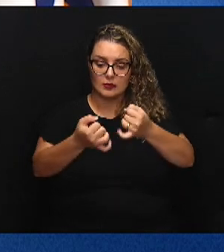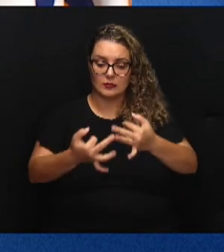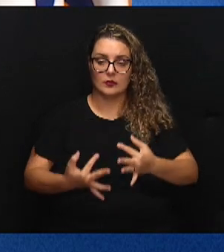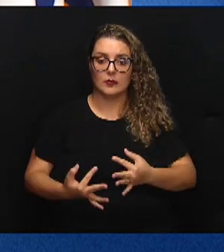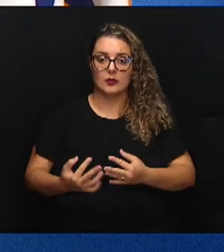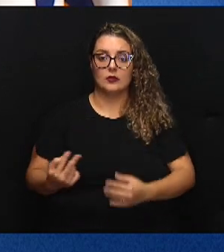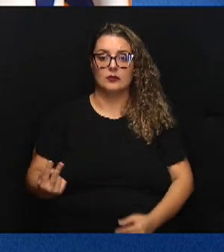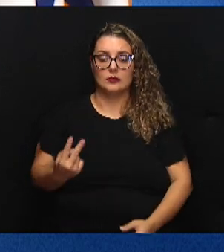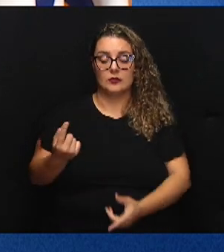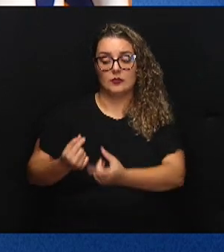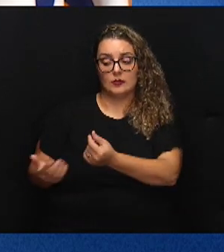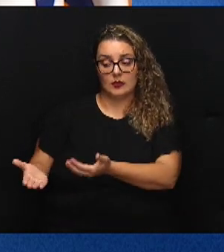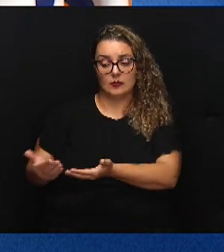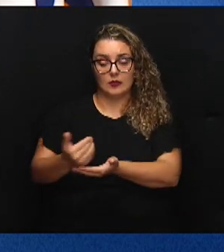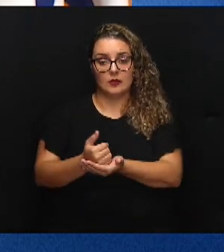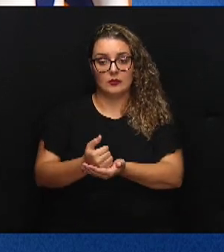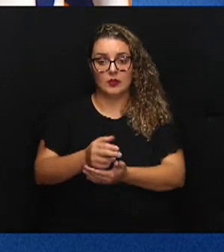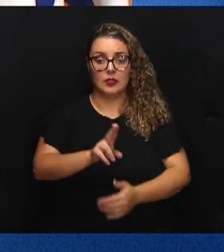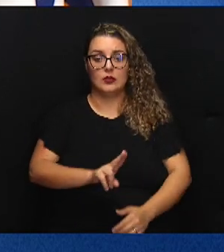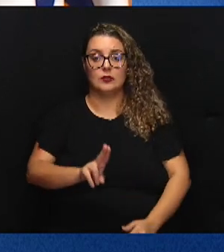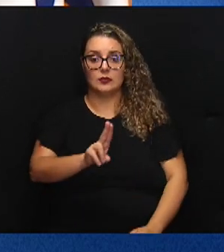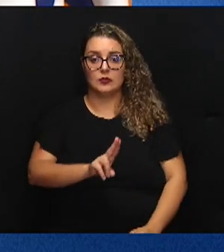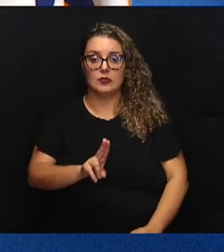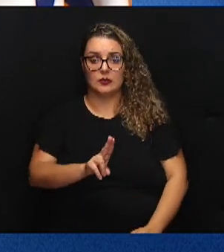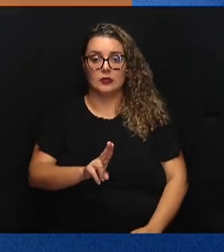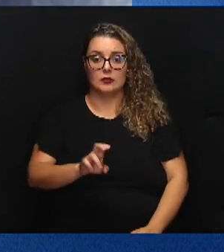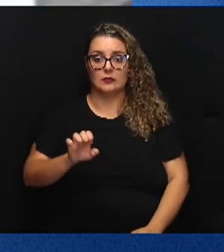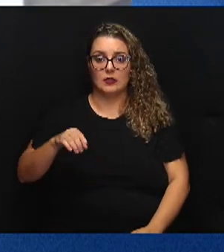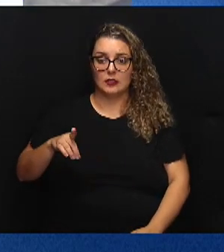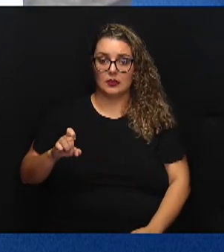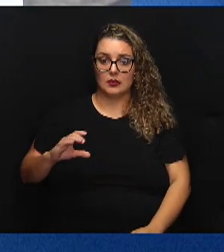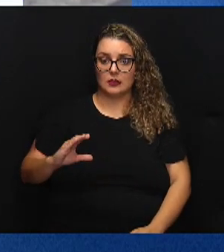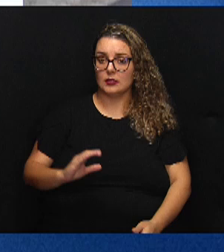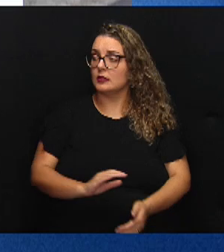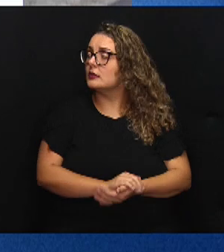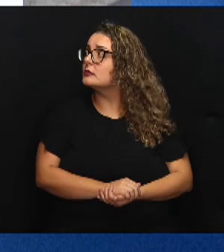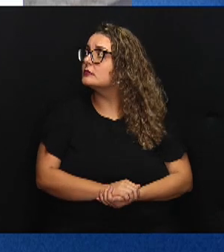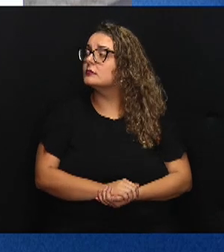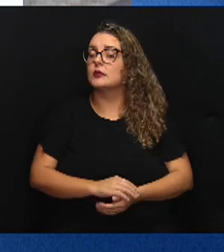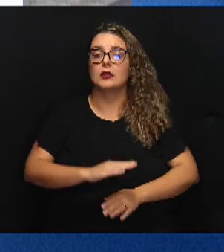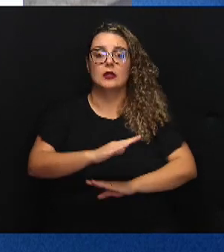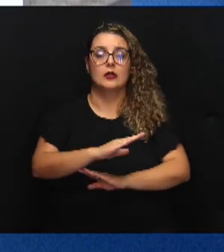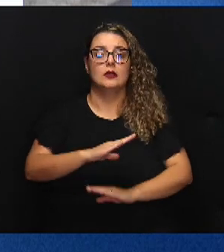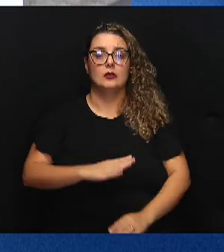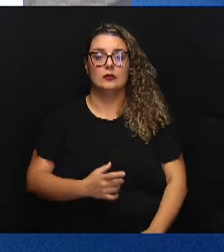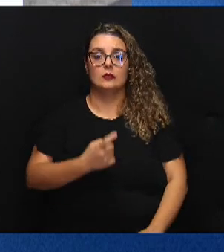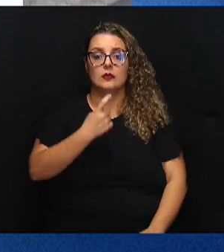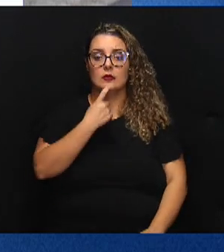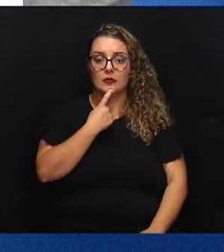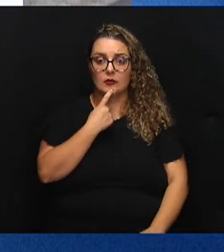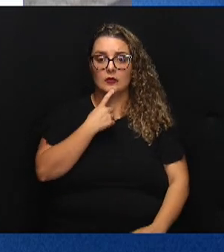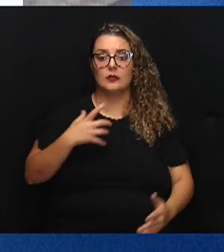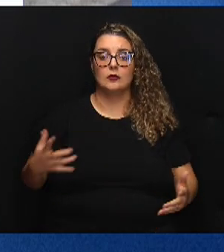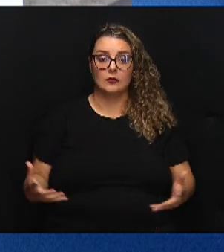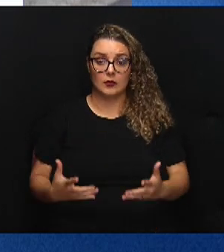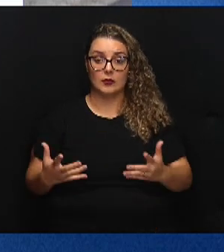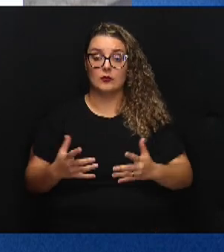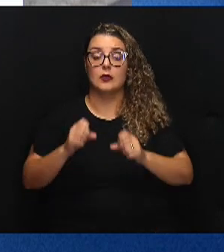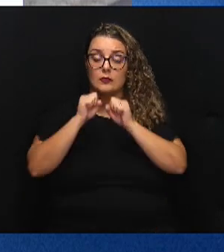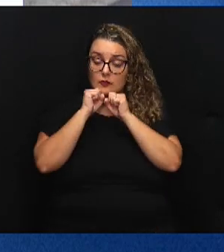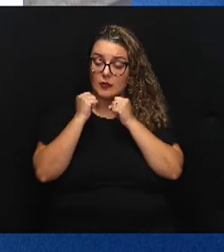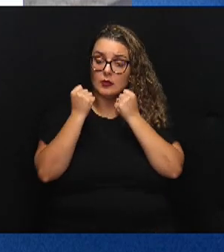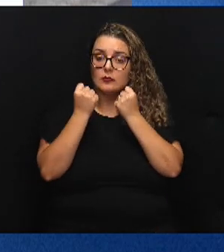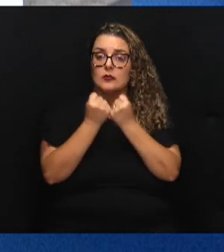valores arrecadados e aplicados pela ENDEC. Câmara Municipal de Campinas promove seminário